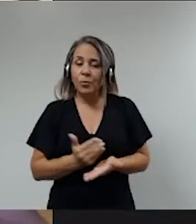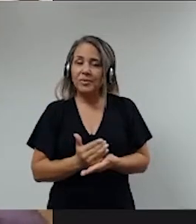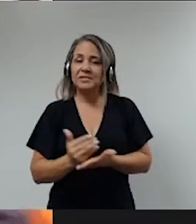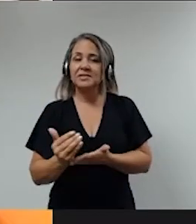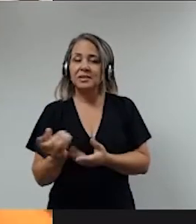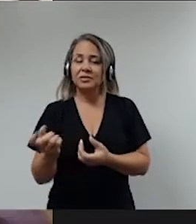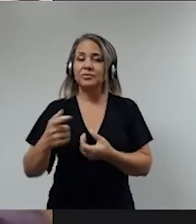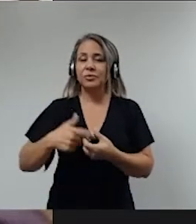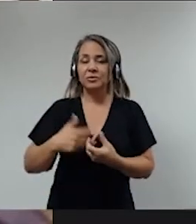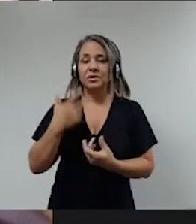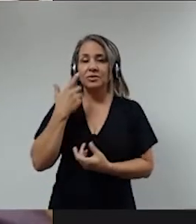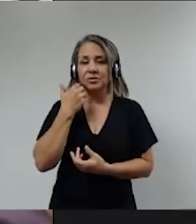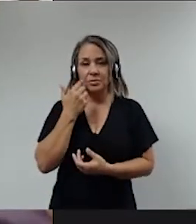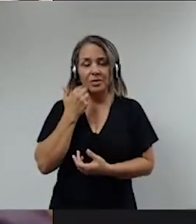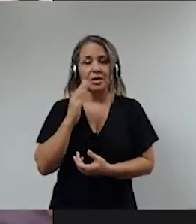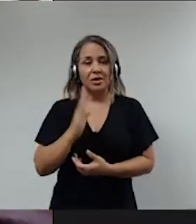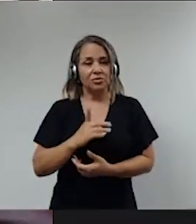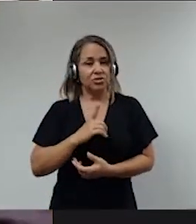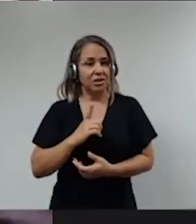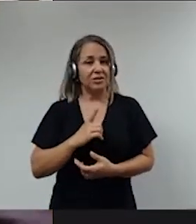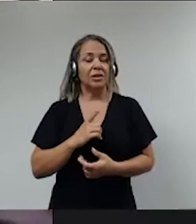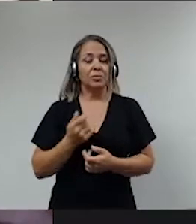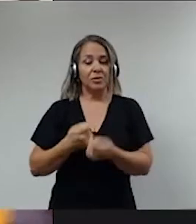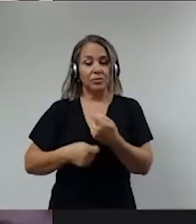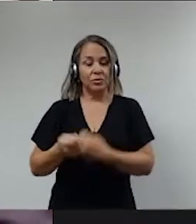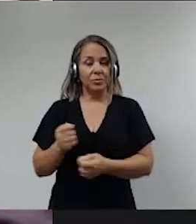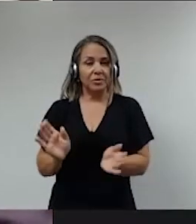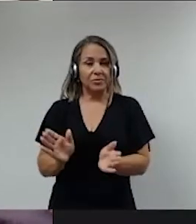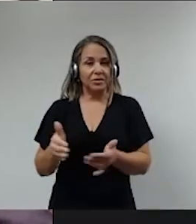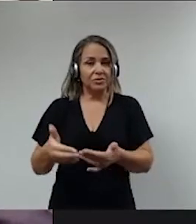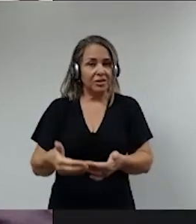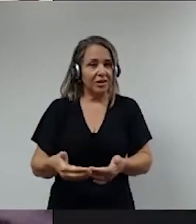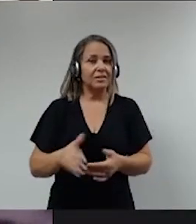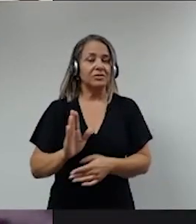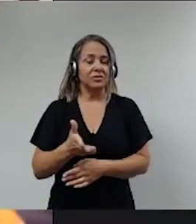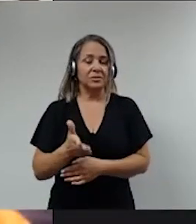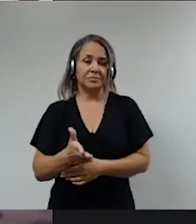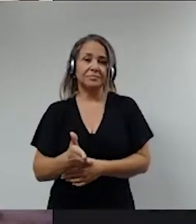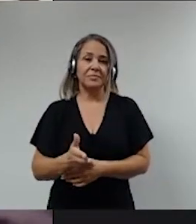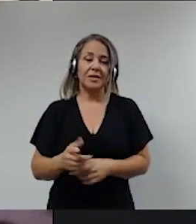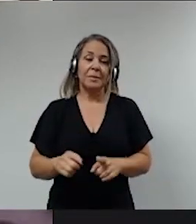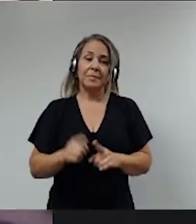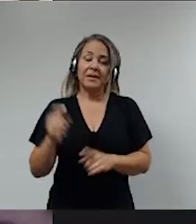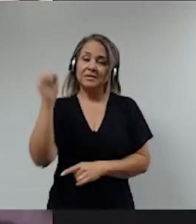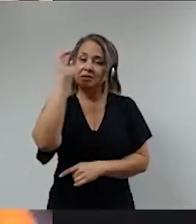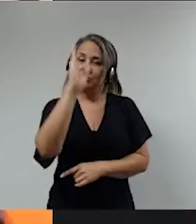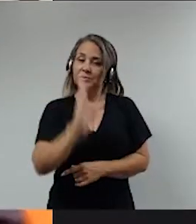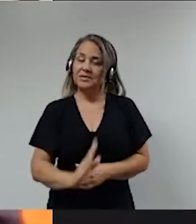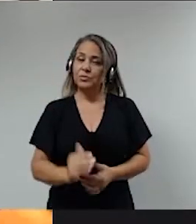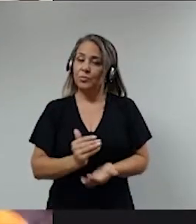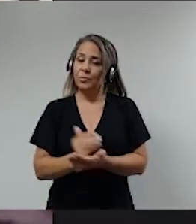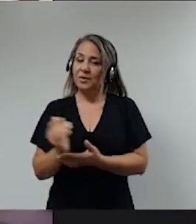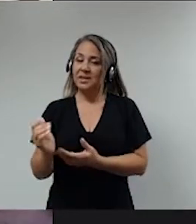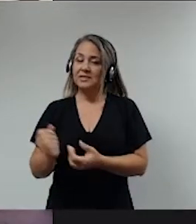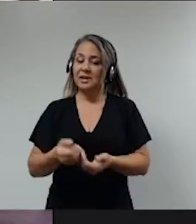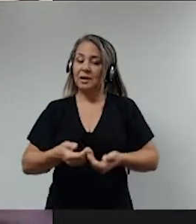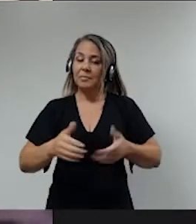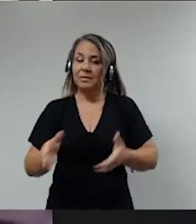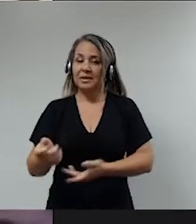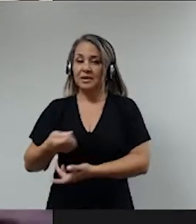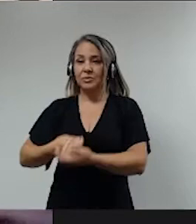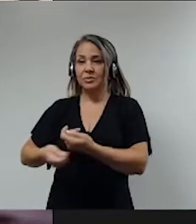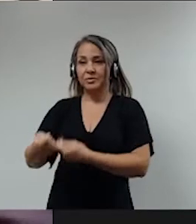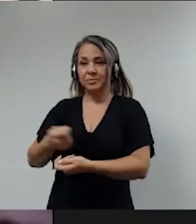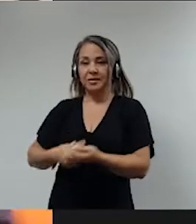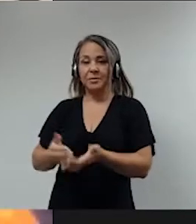O Brasil já tem naturalmente uma economia fechada, nós nascemos numa economia fechada, então o Brasil começa uma retomada de abertura da economia no sentido